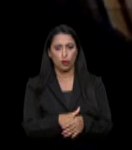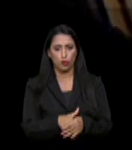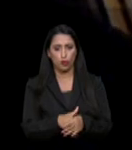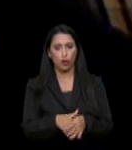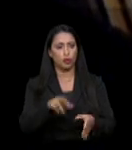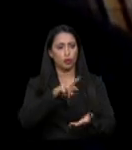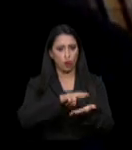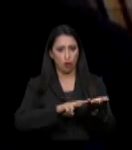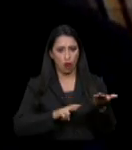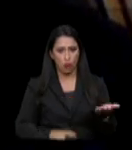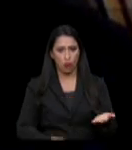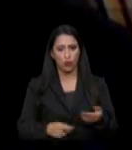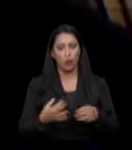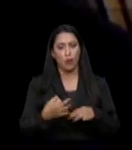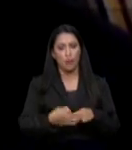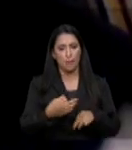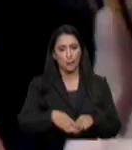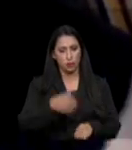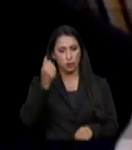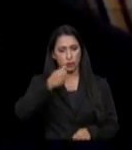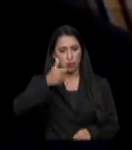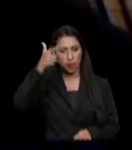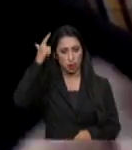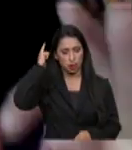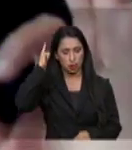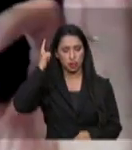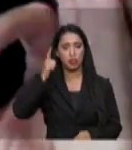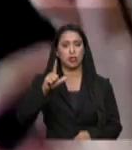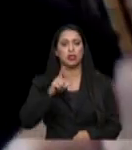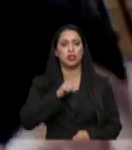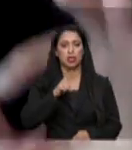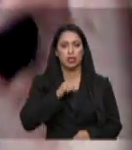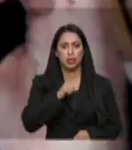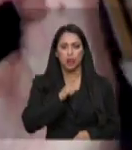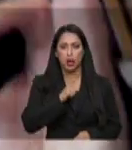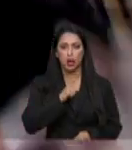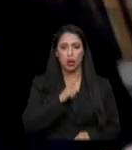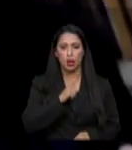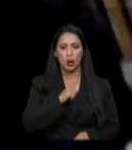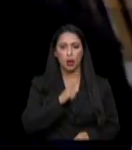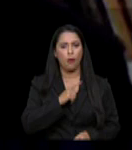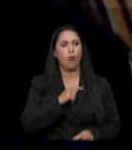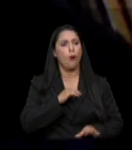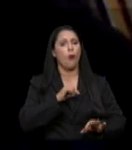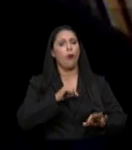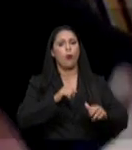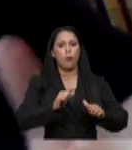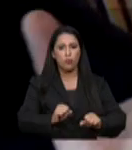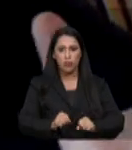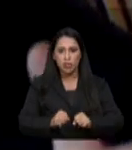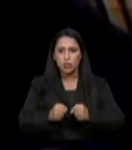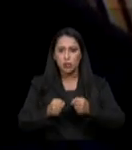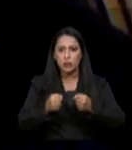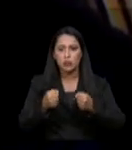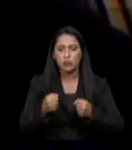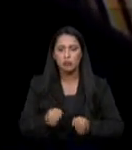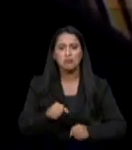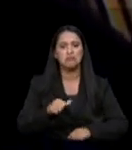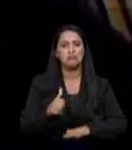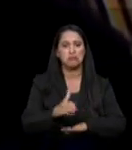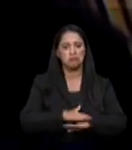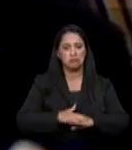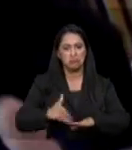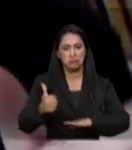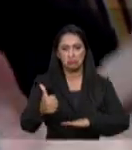relator se houve com nós irmos com todo o esmero já na